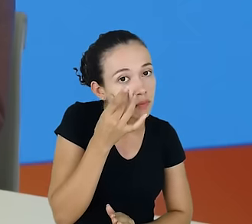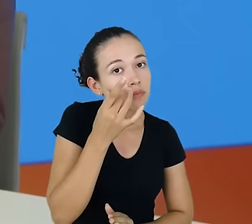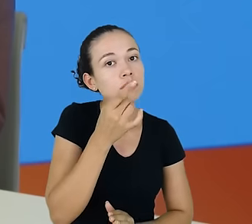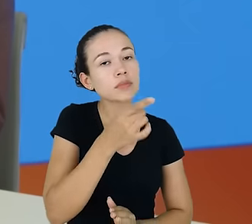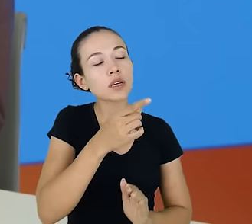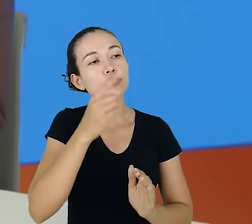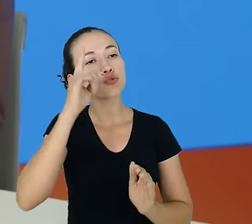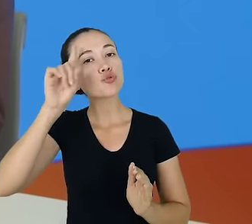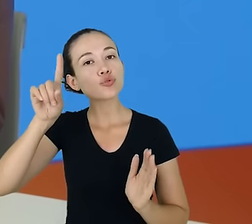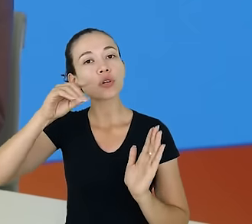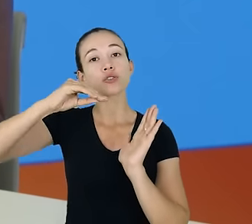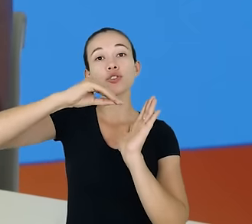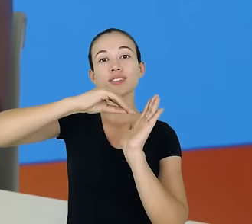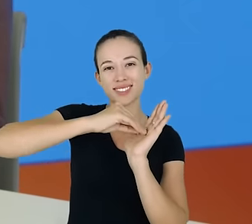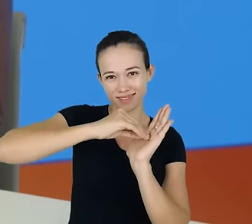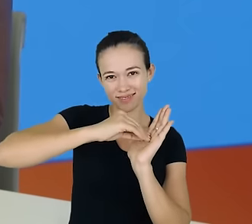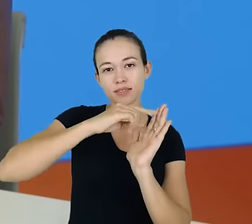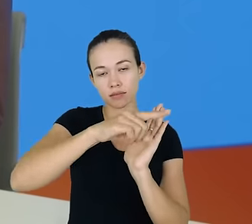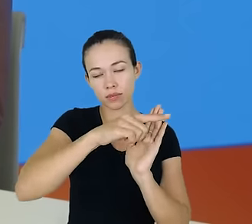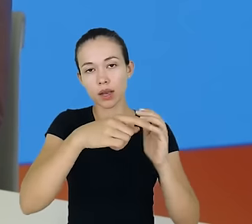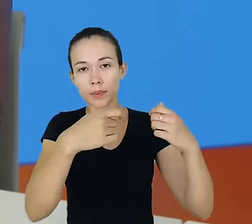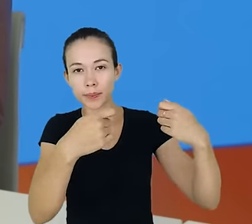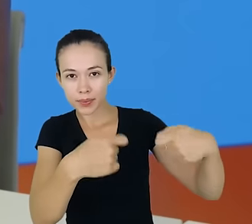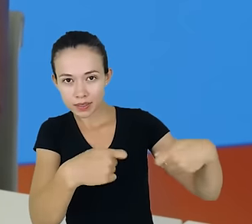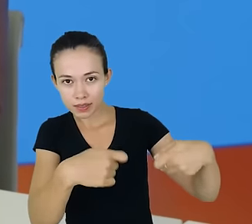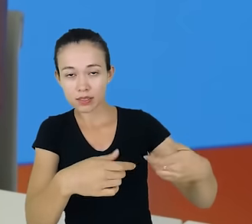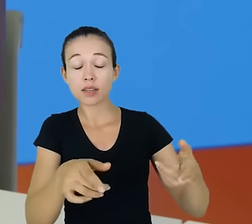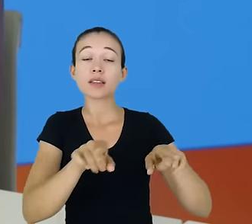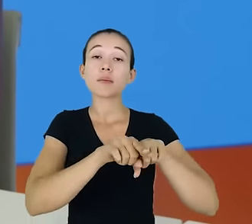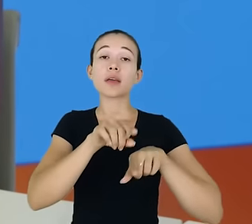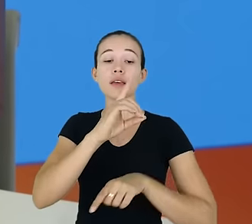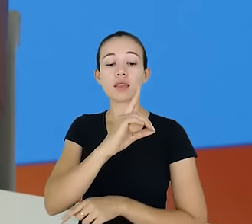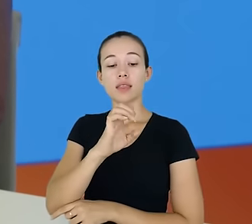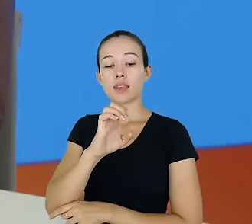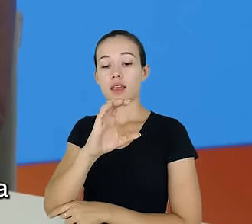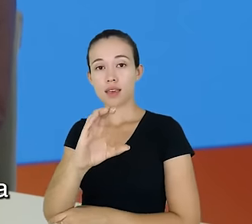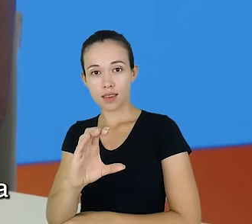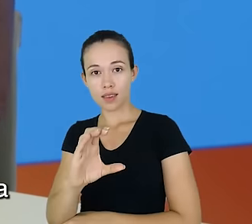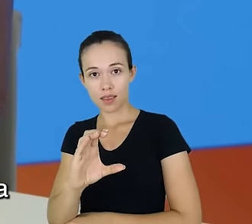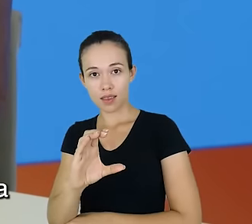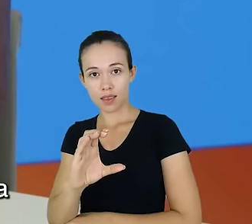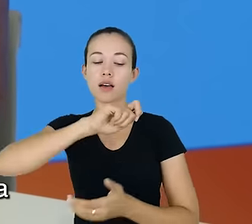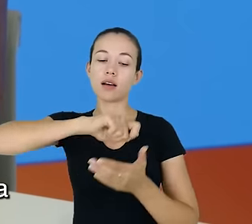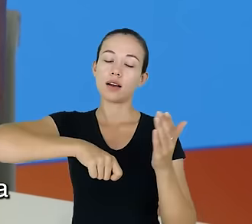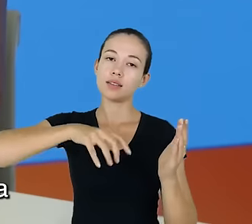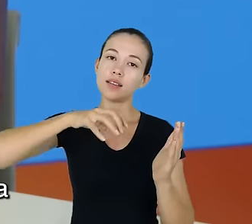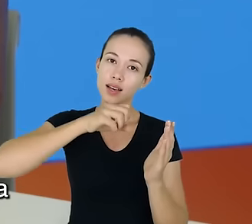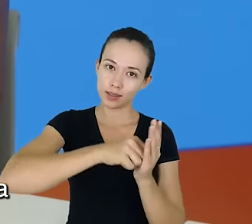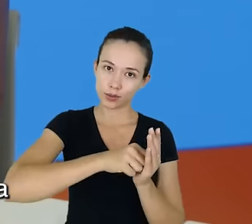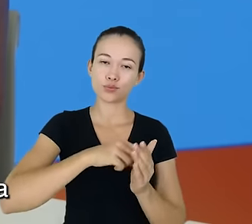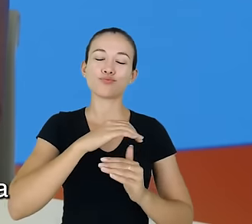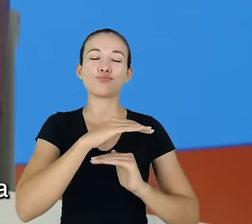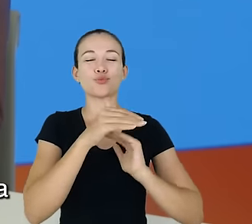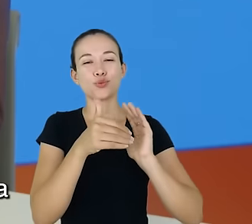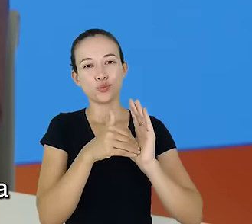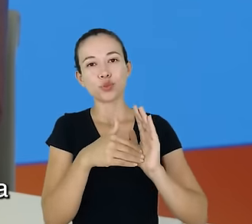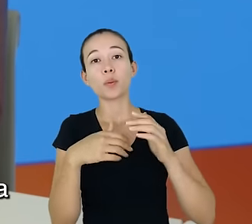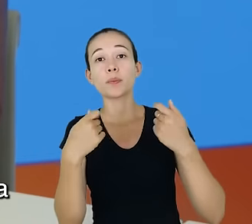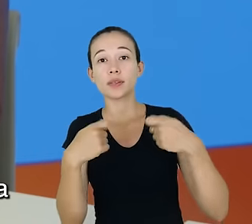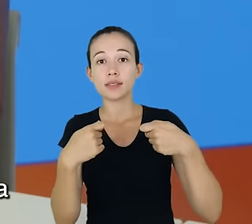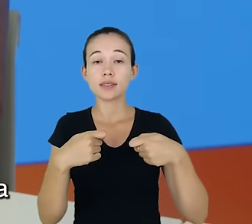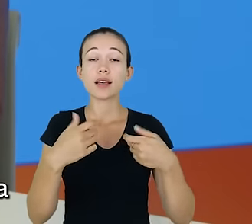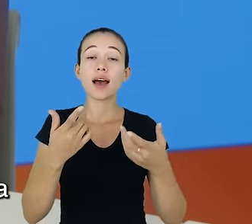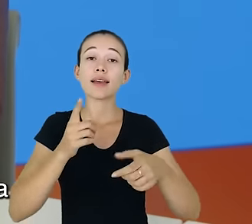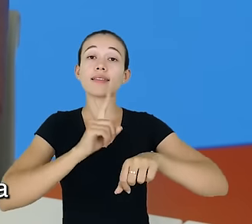E aí fazer o cadastro do Deck também né tudo isso ele vai ter que fazer para daí esperar